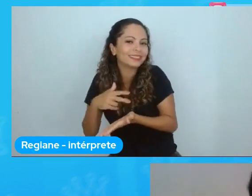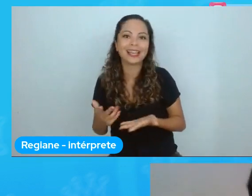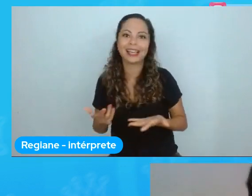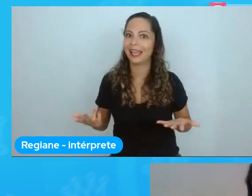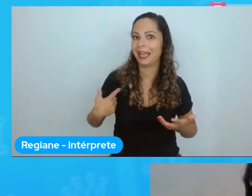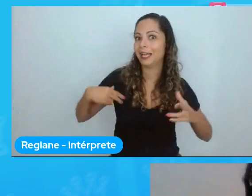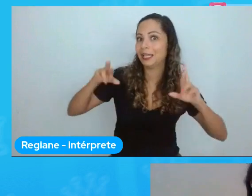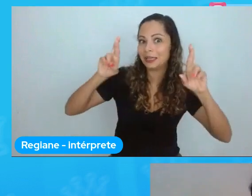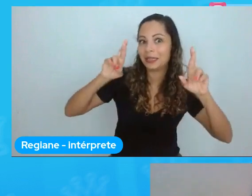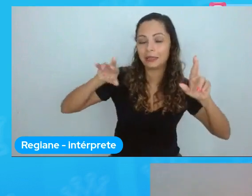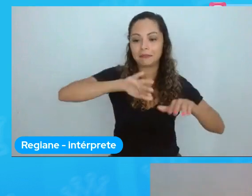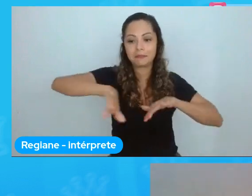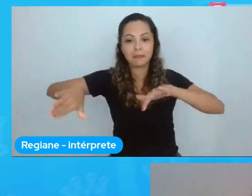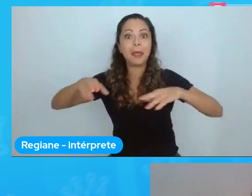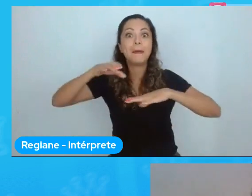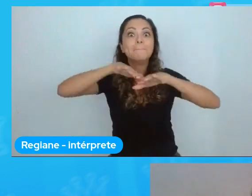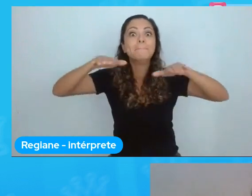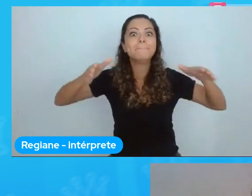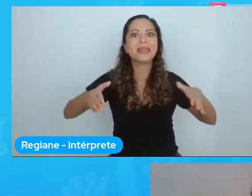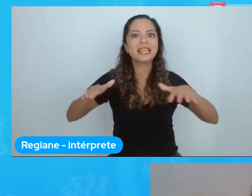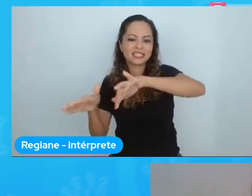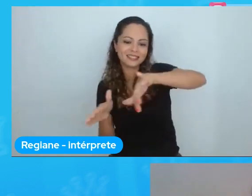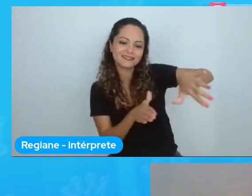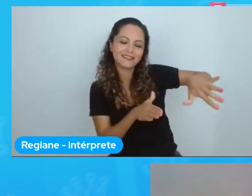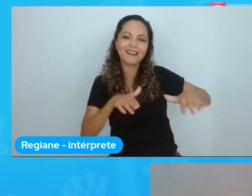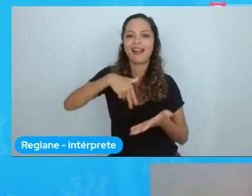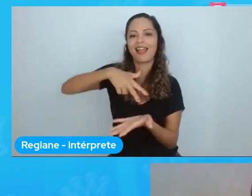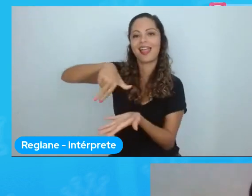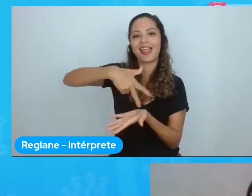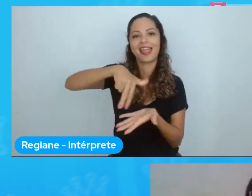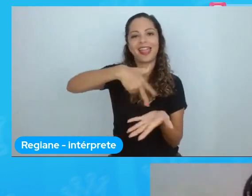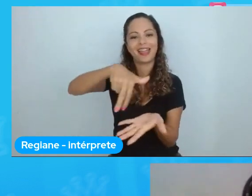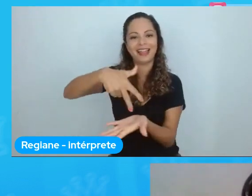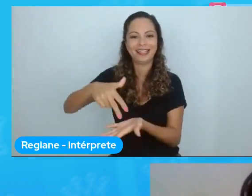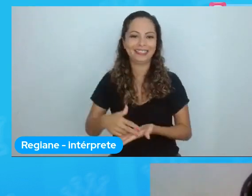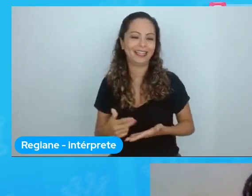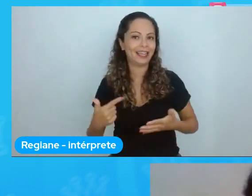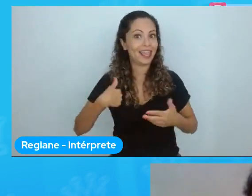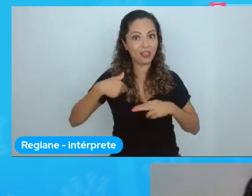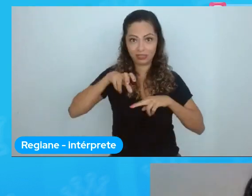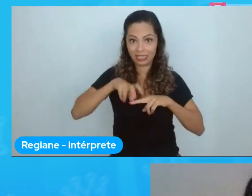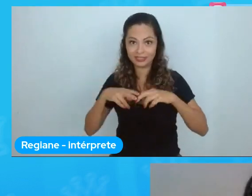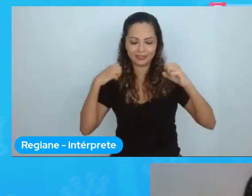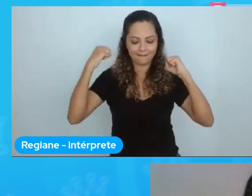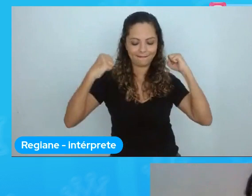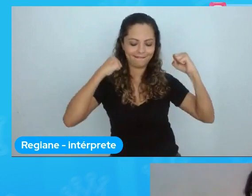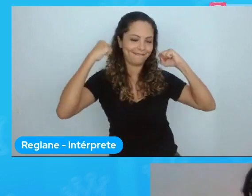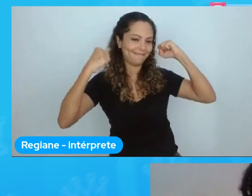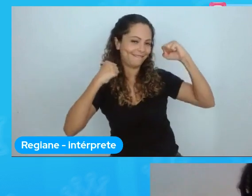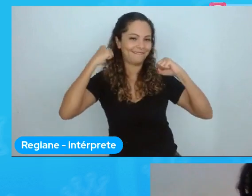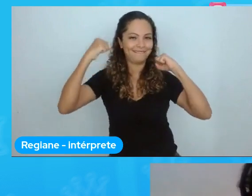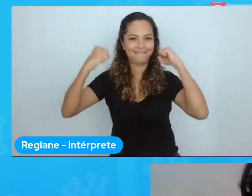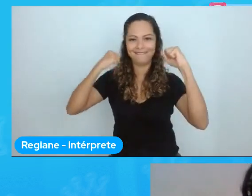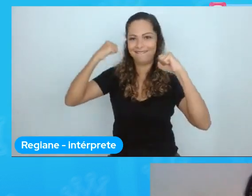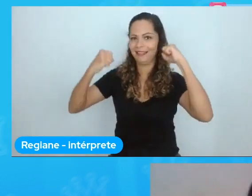ninguém tenha se machucado. Eu estava aqui sentadinha, mas só balançando aqui a mãozinha, porque eu também não sou boa de